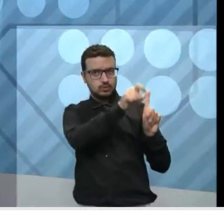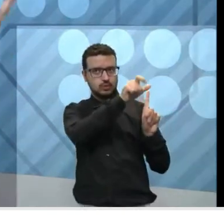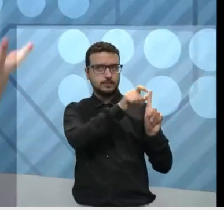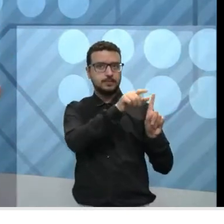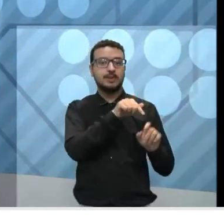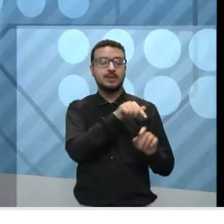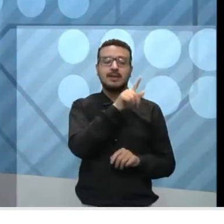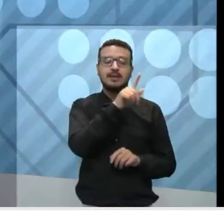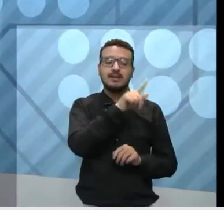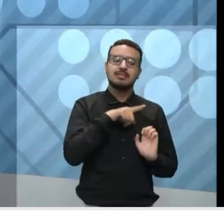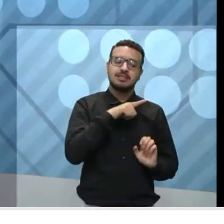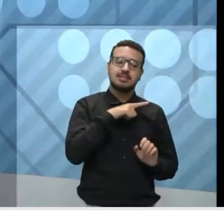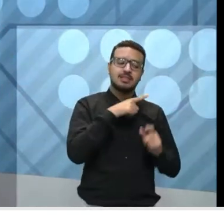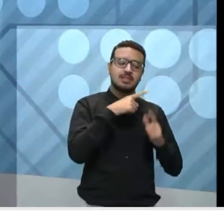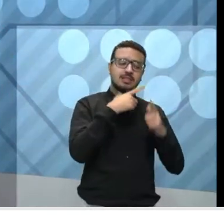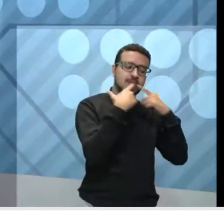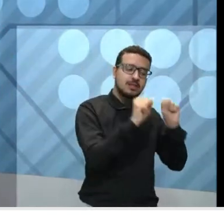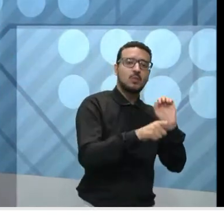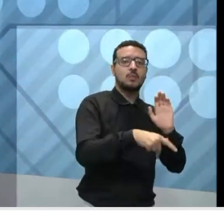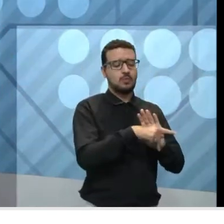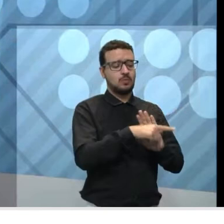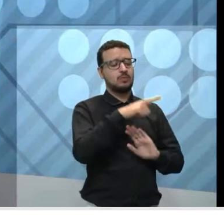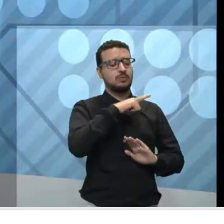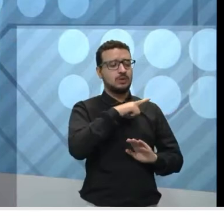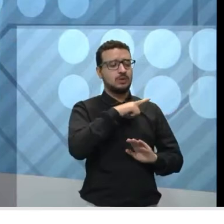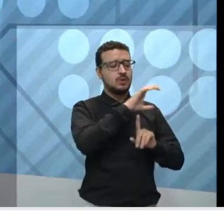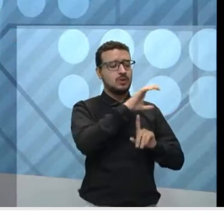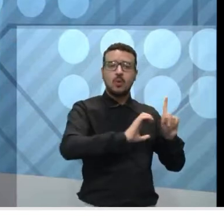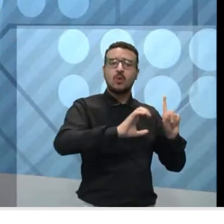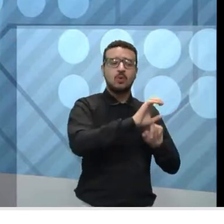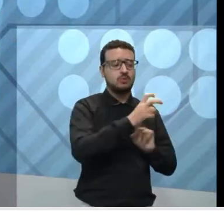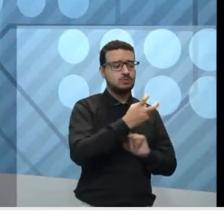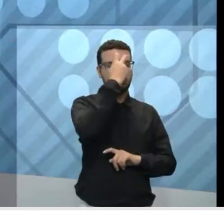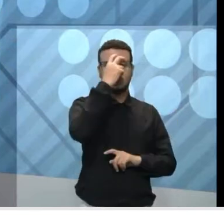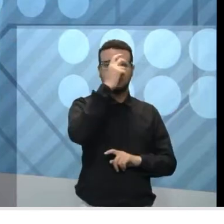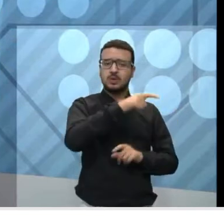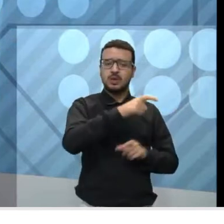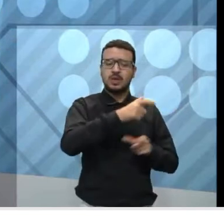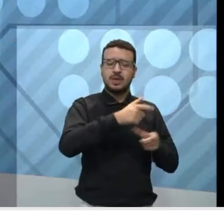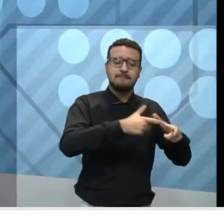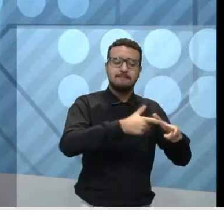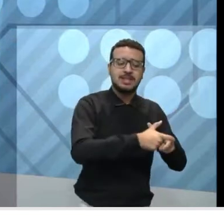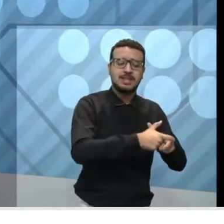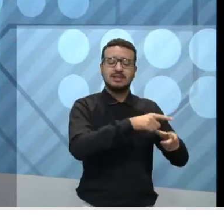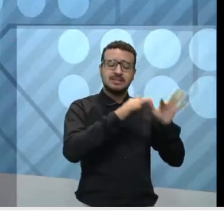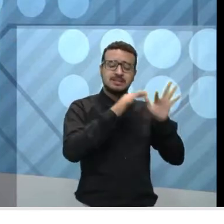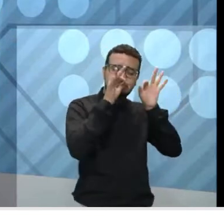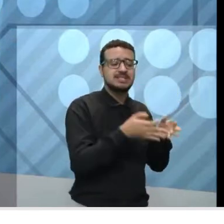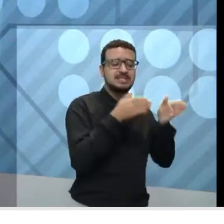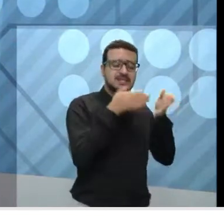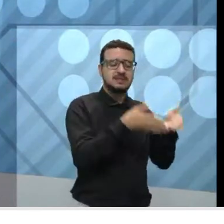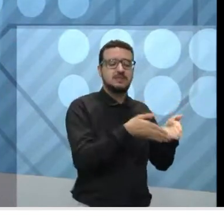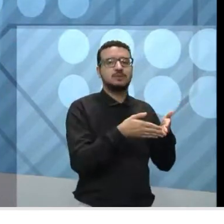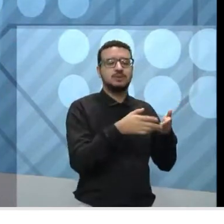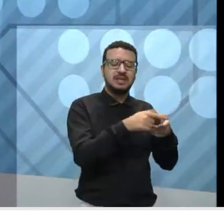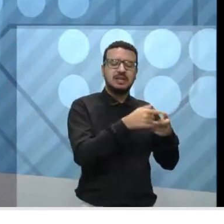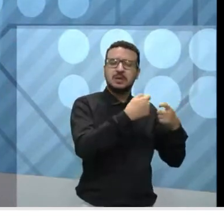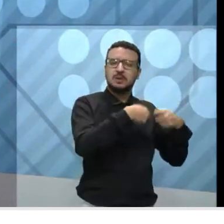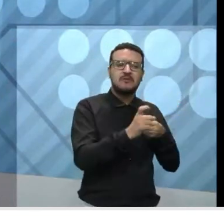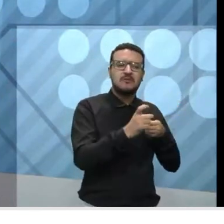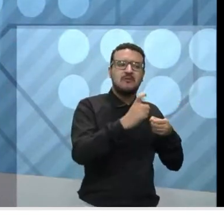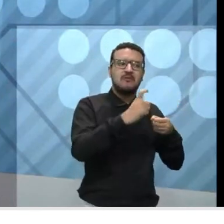linguística minoritária, específica, então não vai buscar essa reabilitação. Vai deixar que os